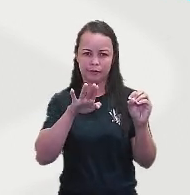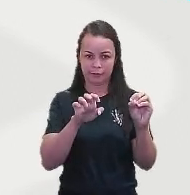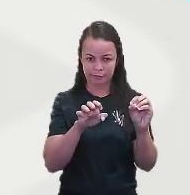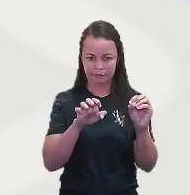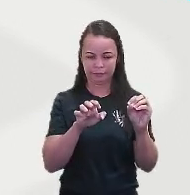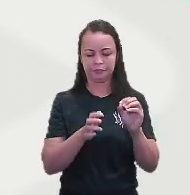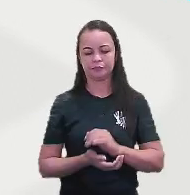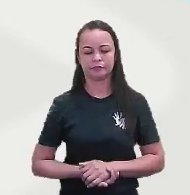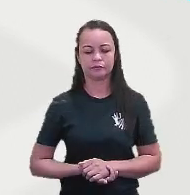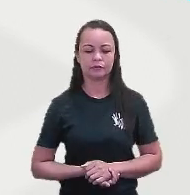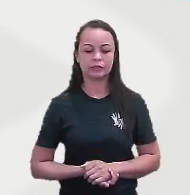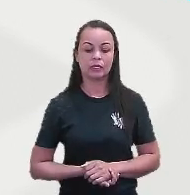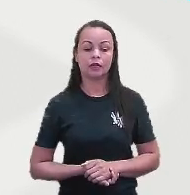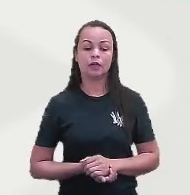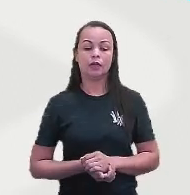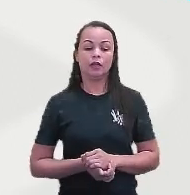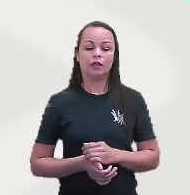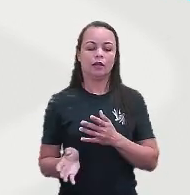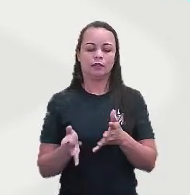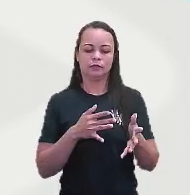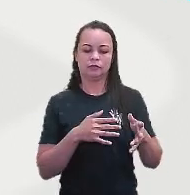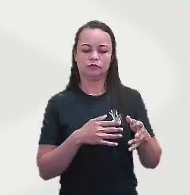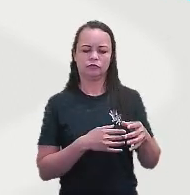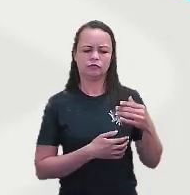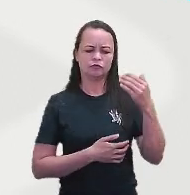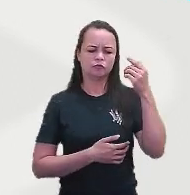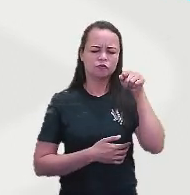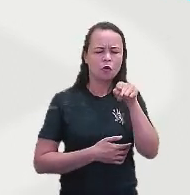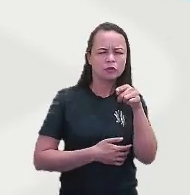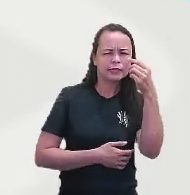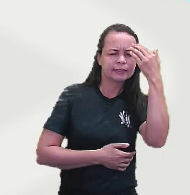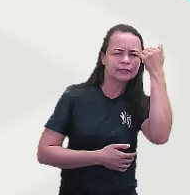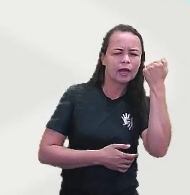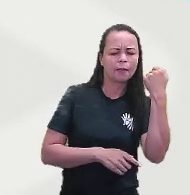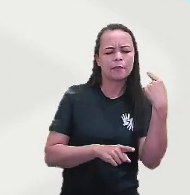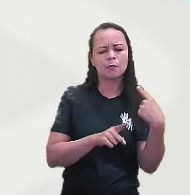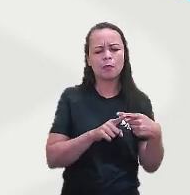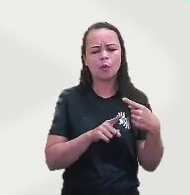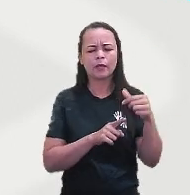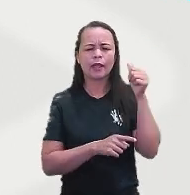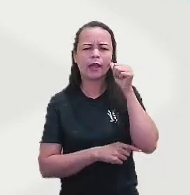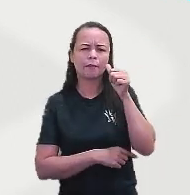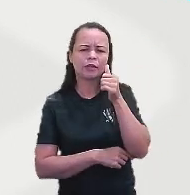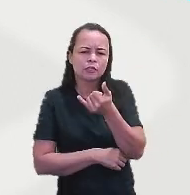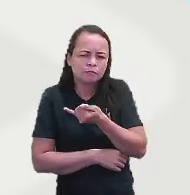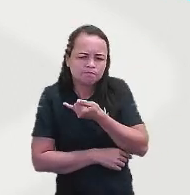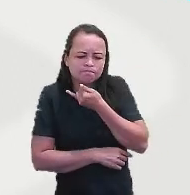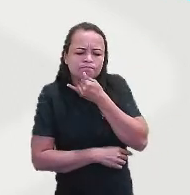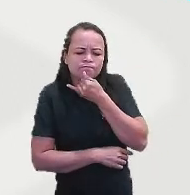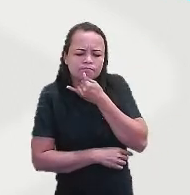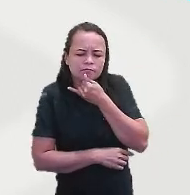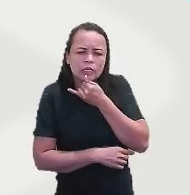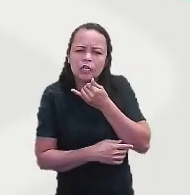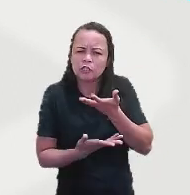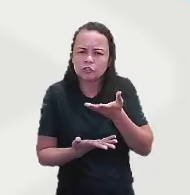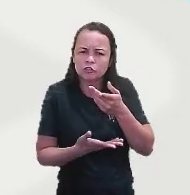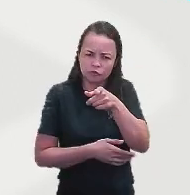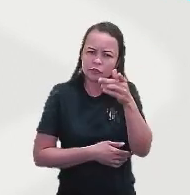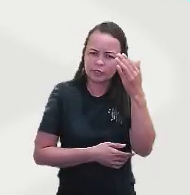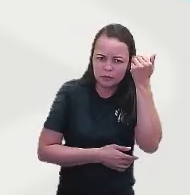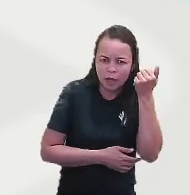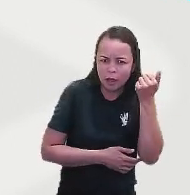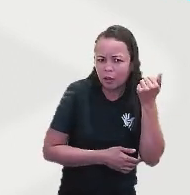triste? Lembrando que esse porquê pode ser trocado também por motivo ou razão. Então, você sabe o motivo de Maria estar triste? Você